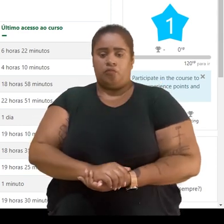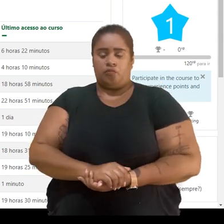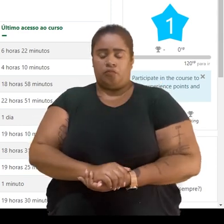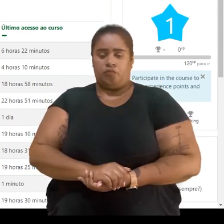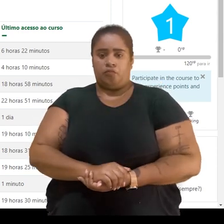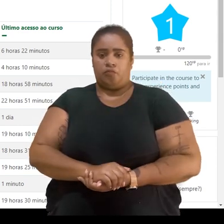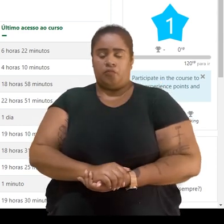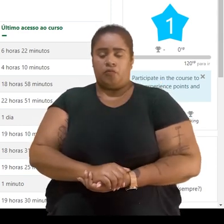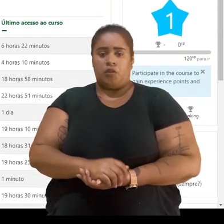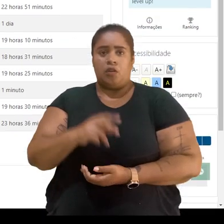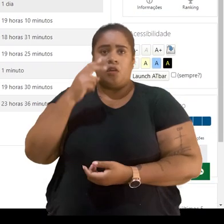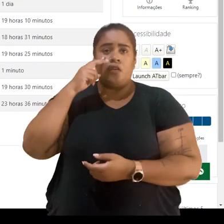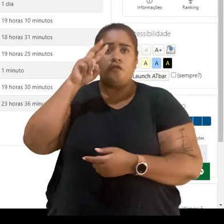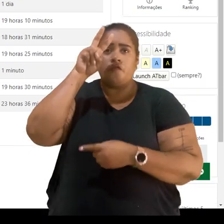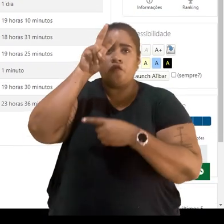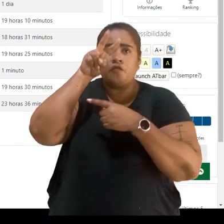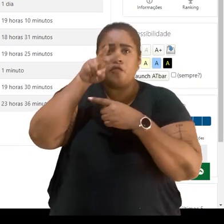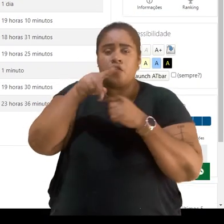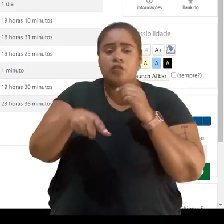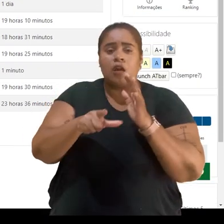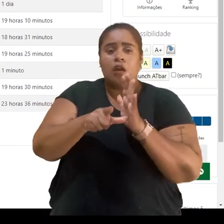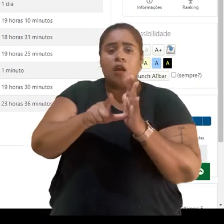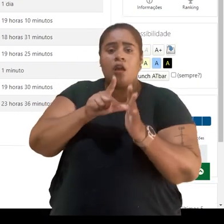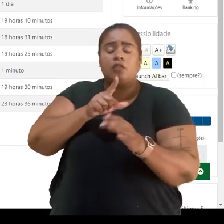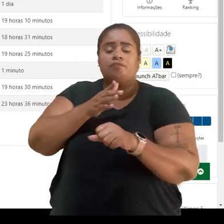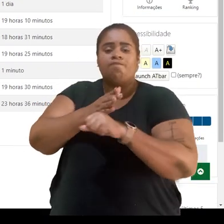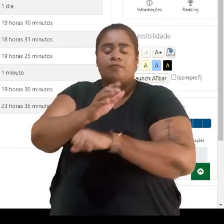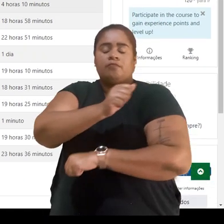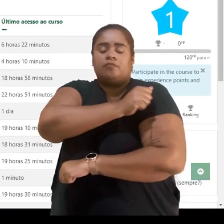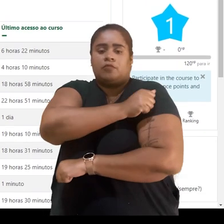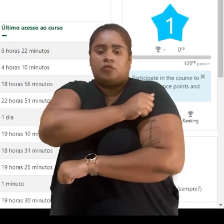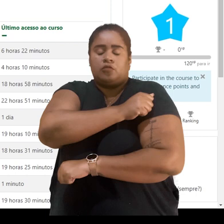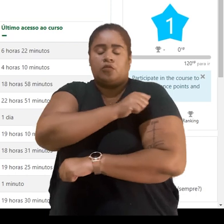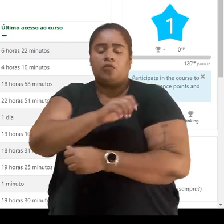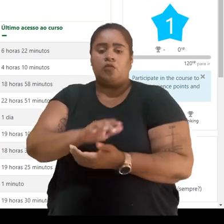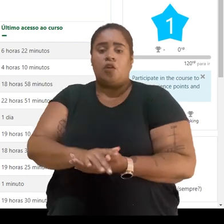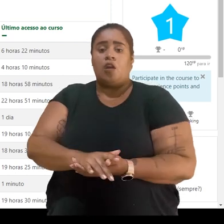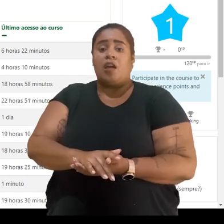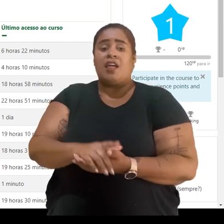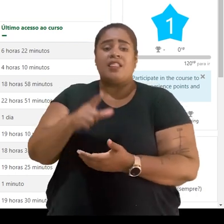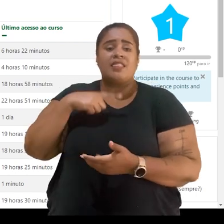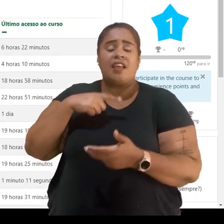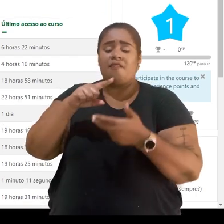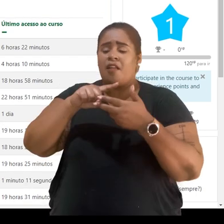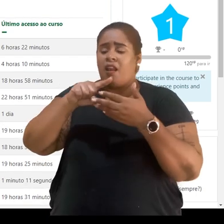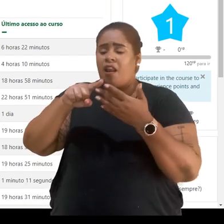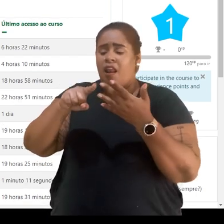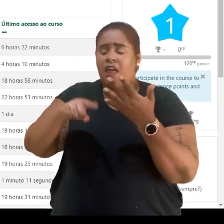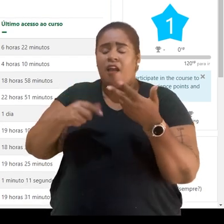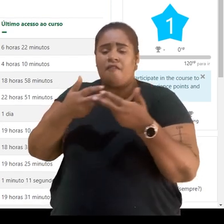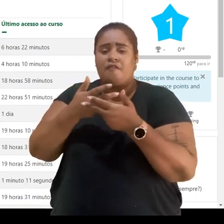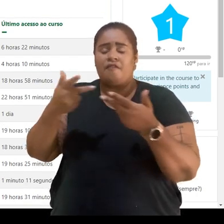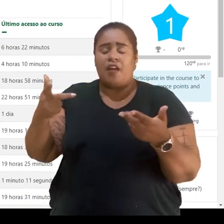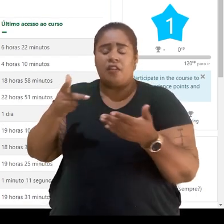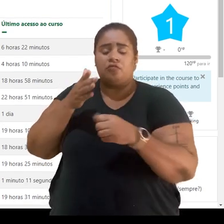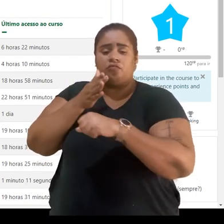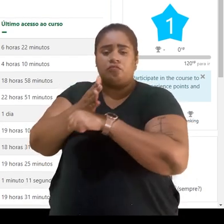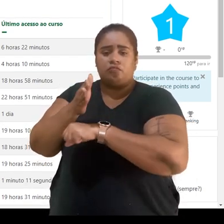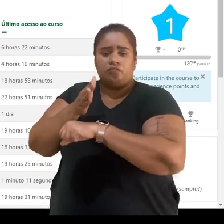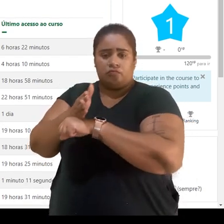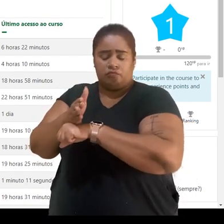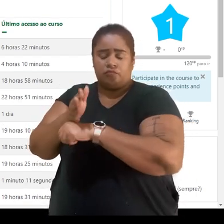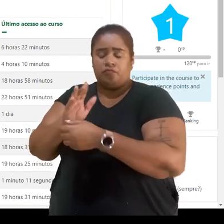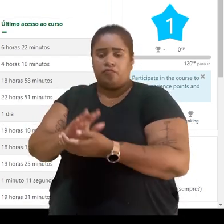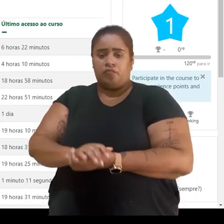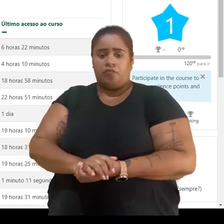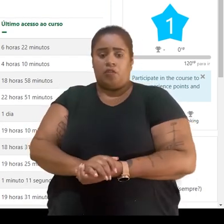de selecionar os participantes visualizar o último acesso então só é outra forma de chegar aqui nesse